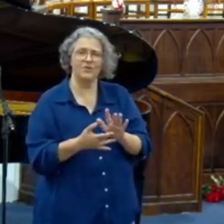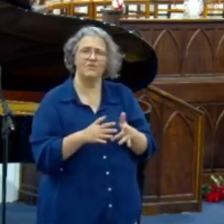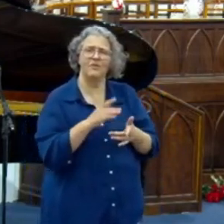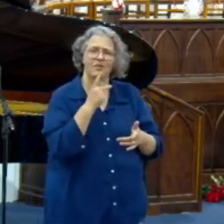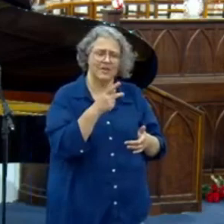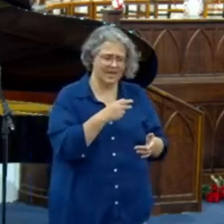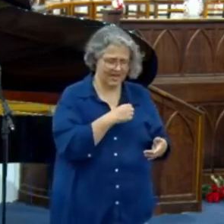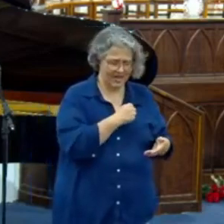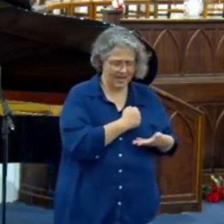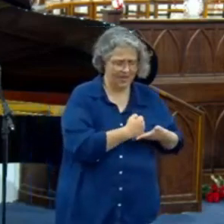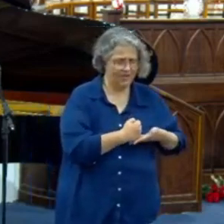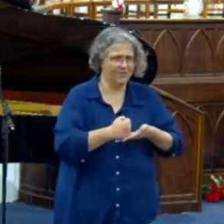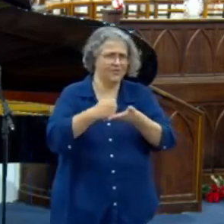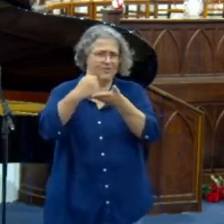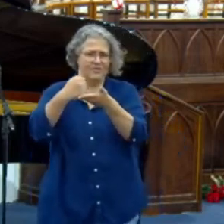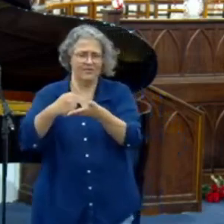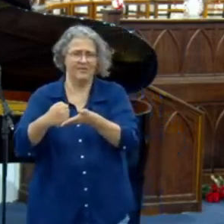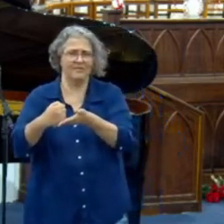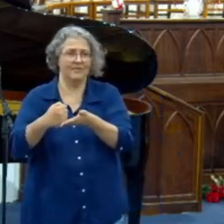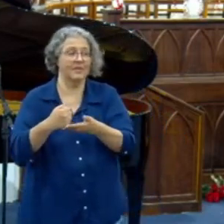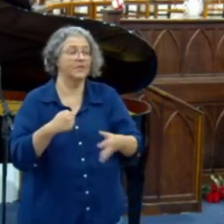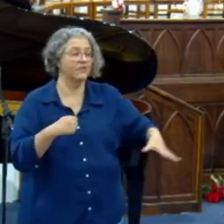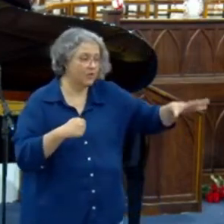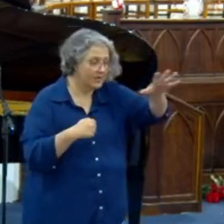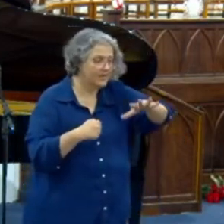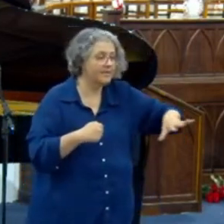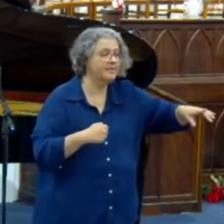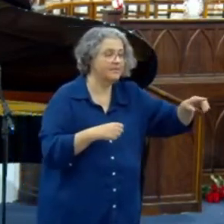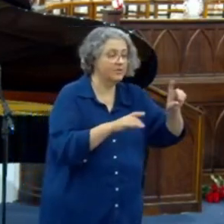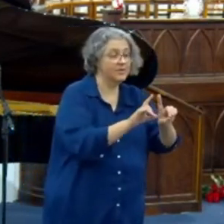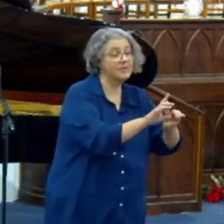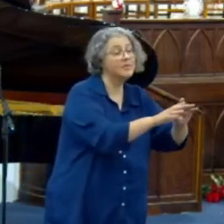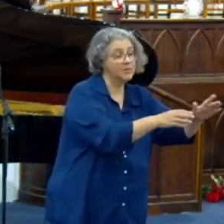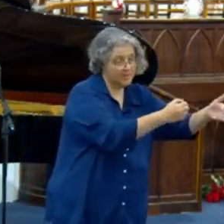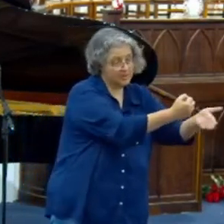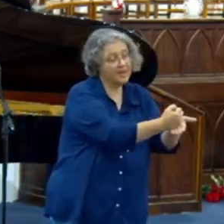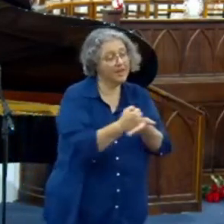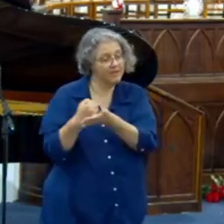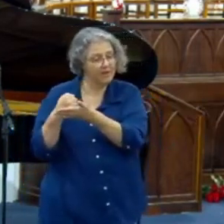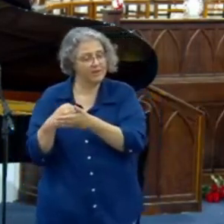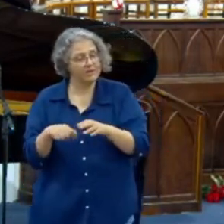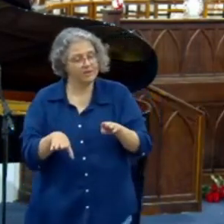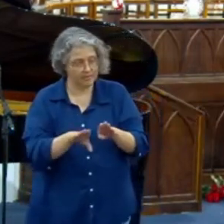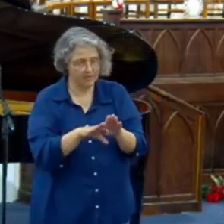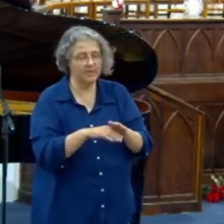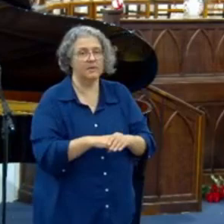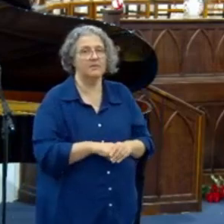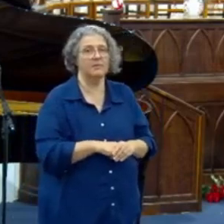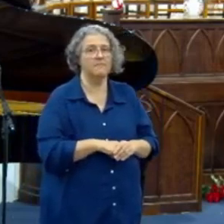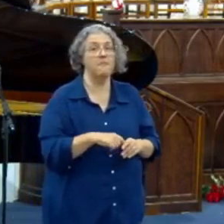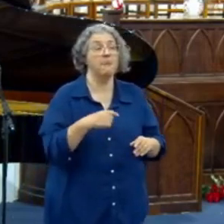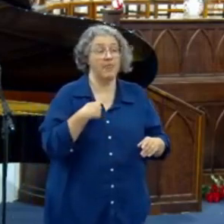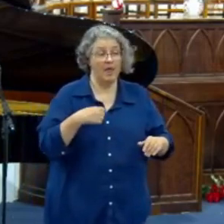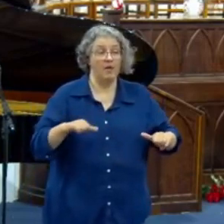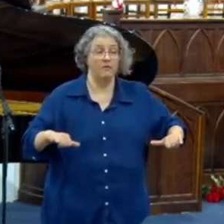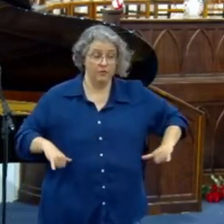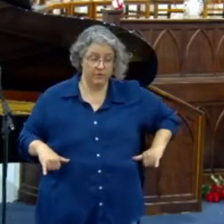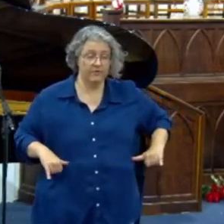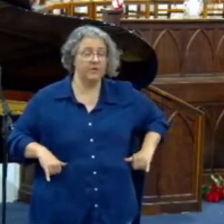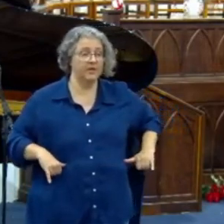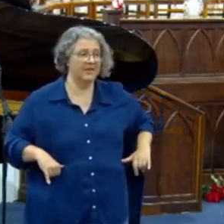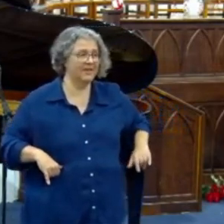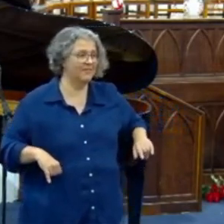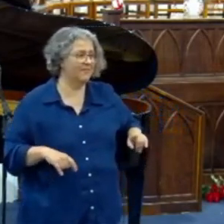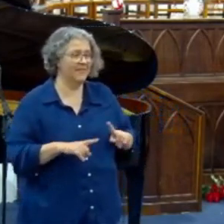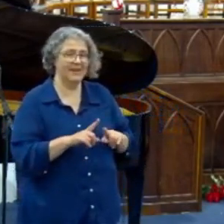levado, e vocês, no determinado tempo, serão levados também. Jesus não disse, eu vou sofrer, mas vocês não vão